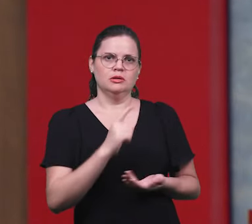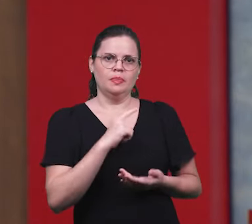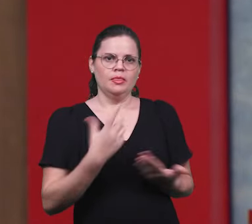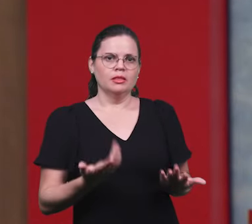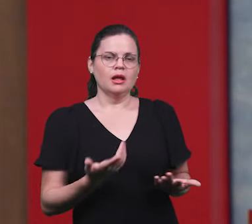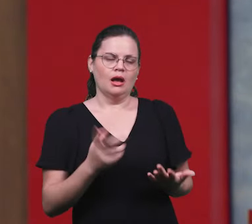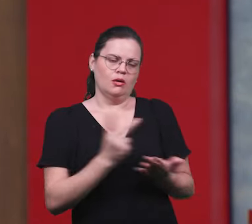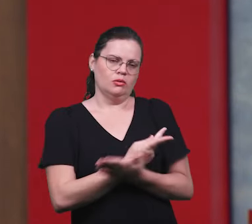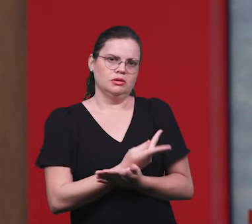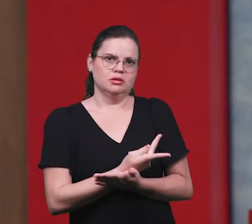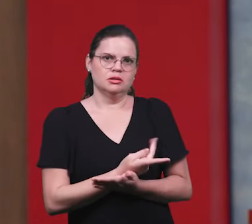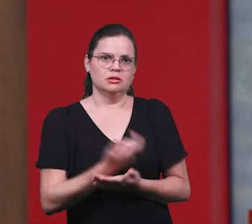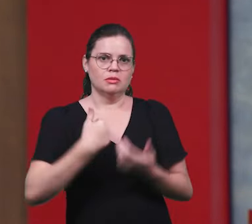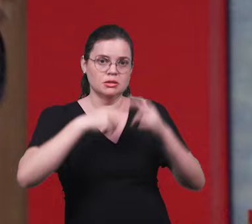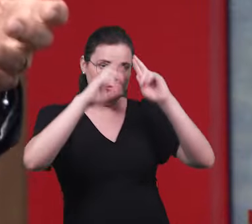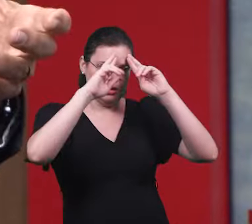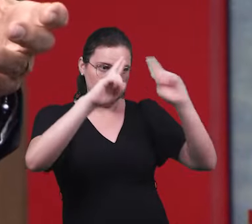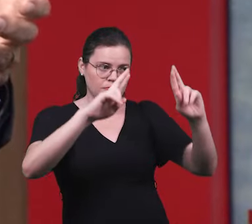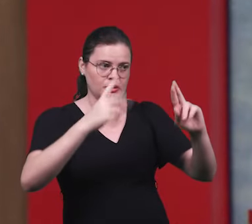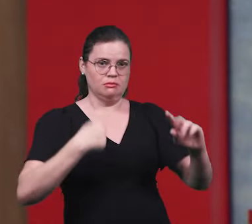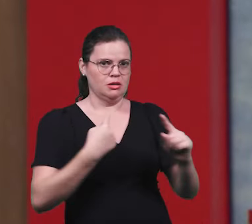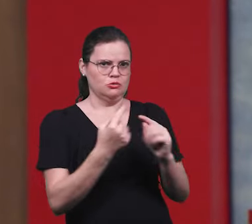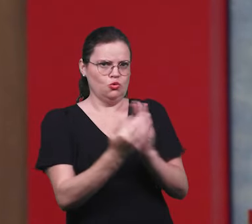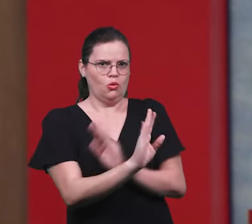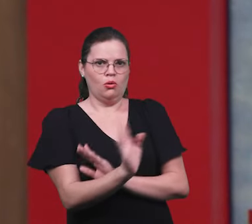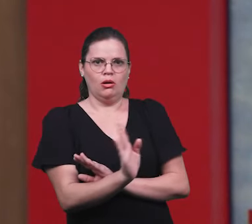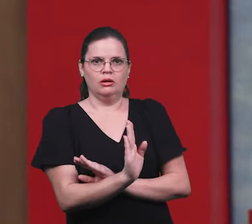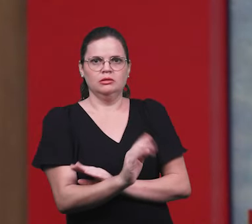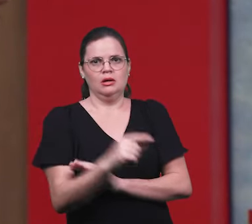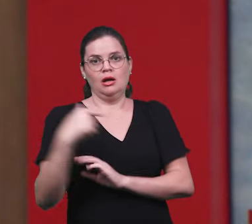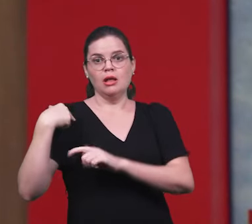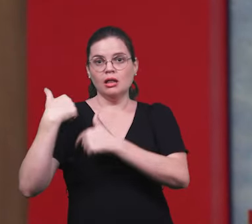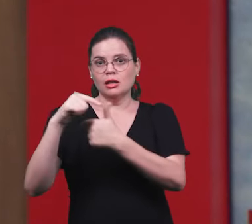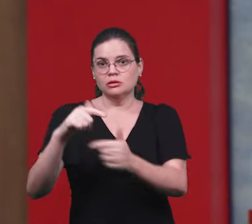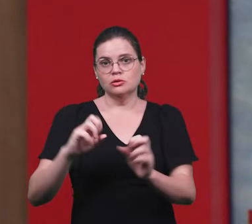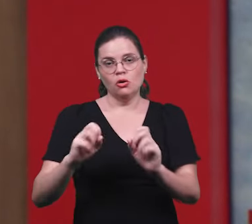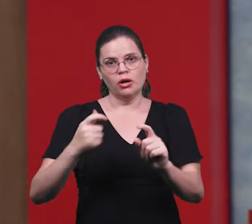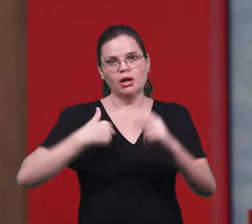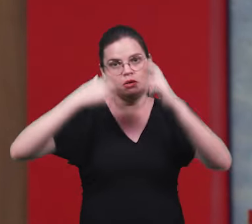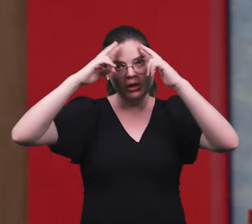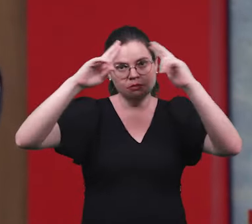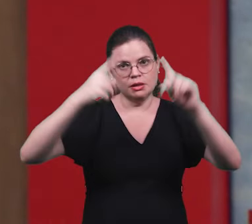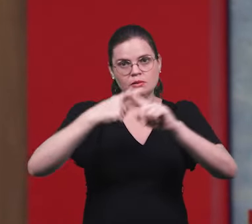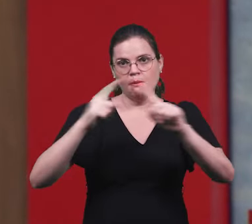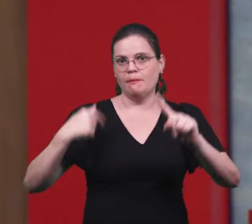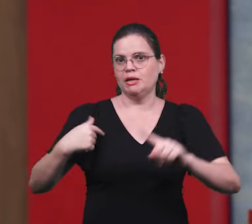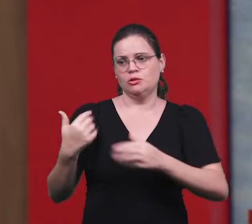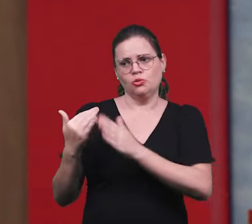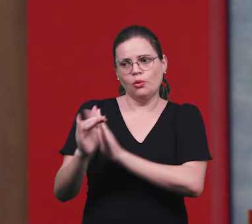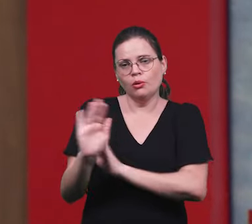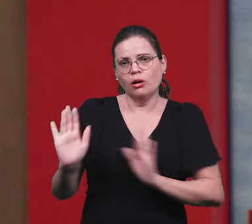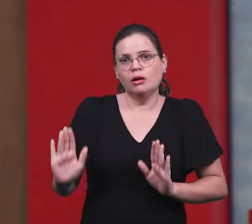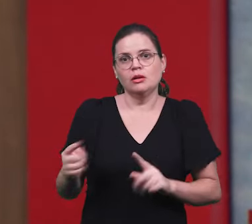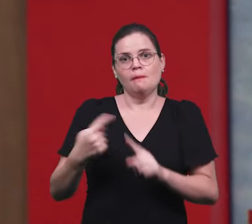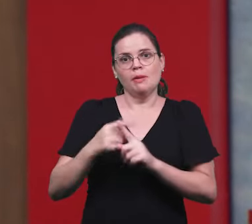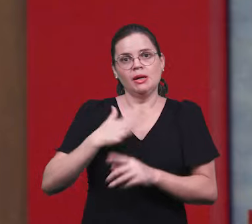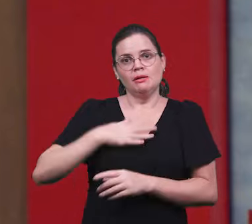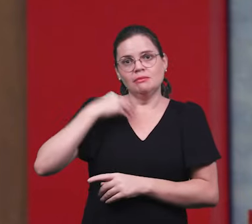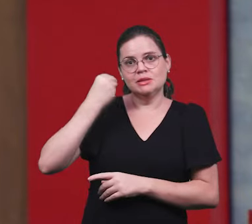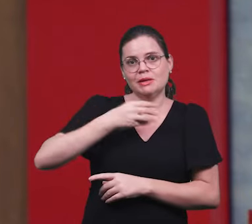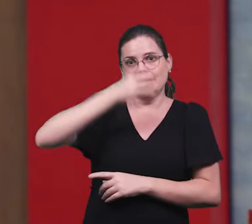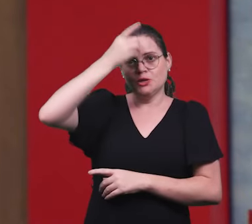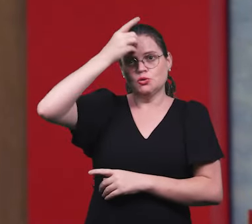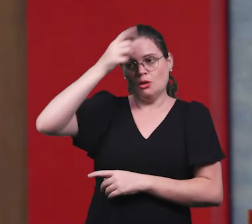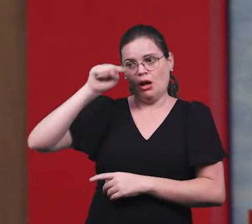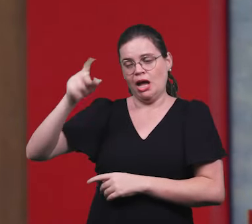Como respeito alguém, respeito e não concordo, né? Alguém que é tradicional e não teve a experiência que eu tive com o dom espiritual e vai dizer que o dom espiritual não